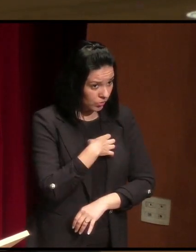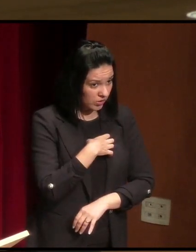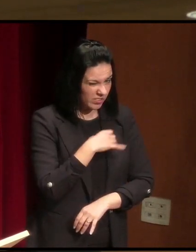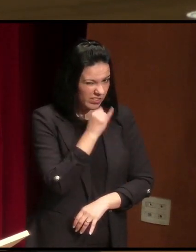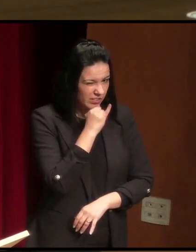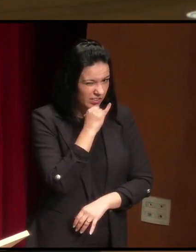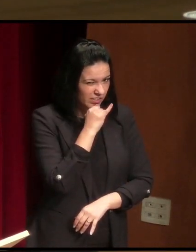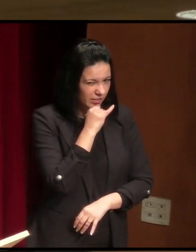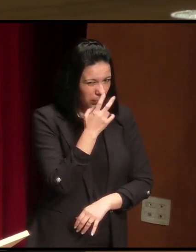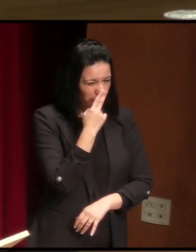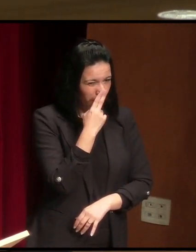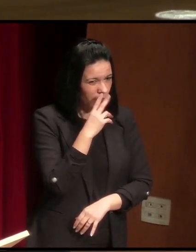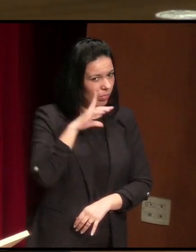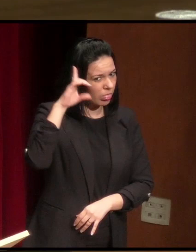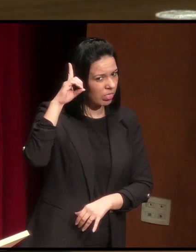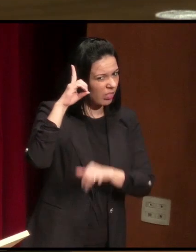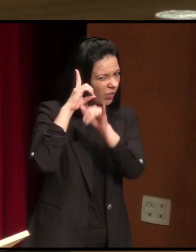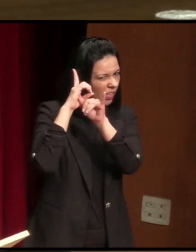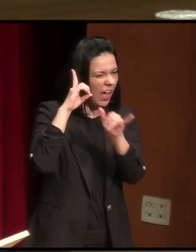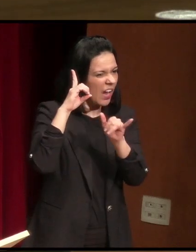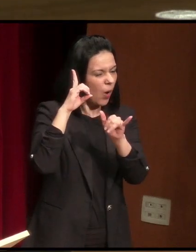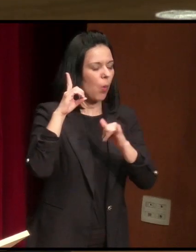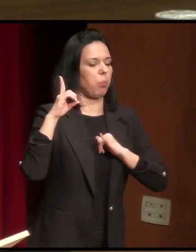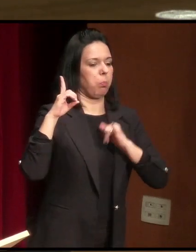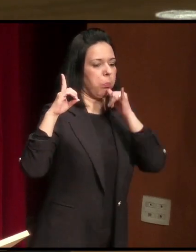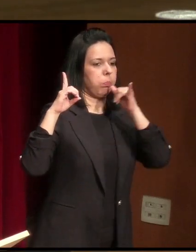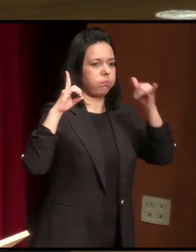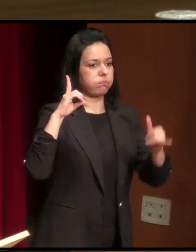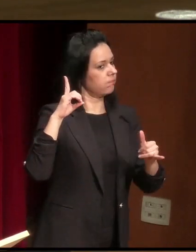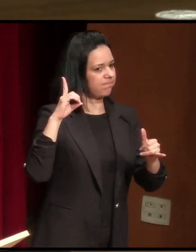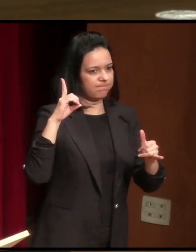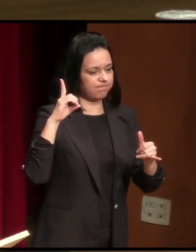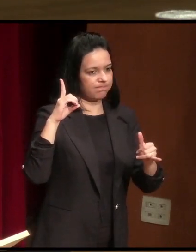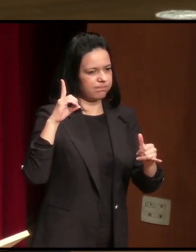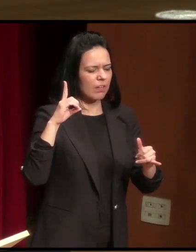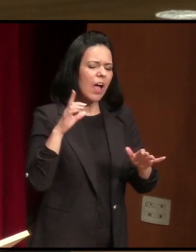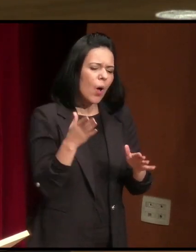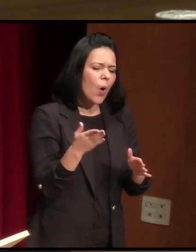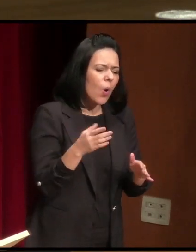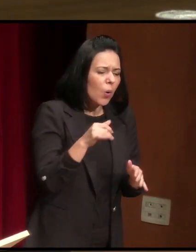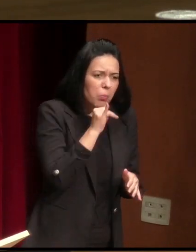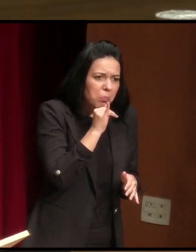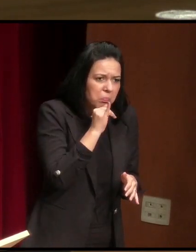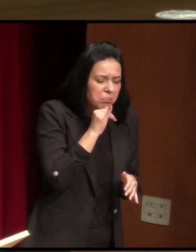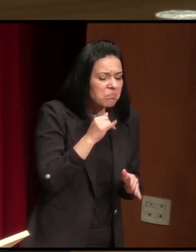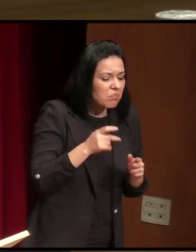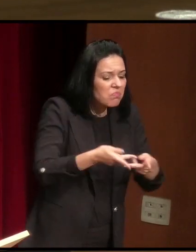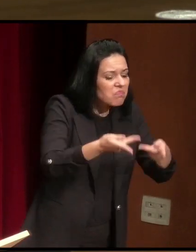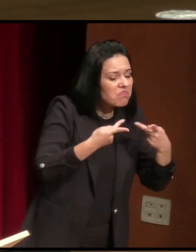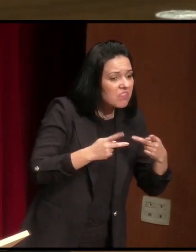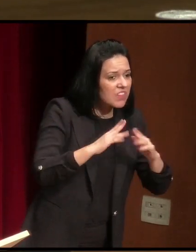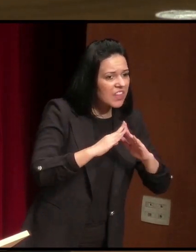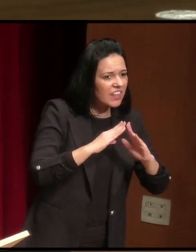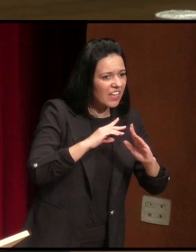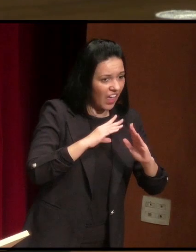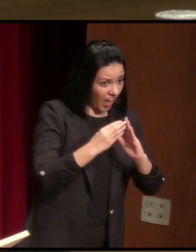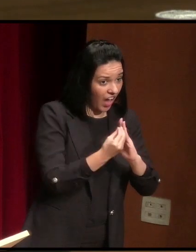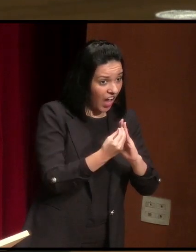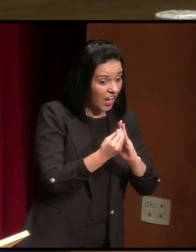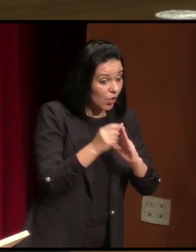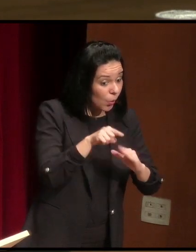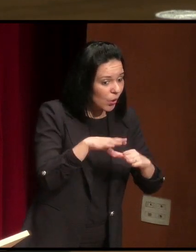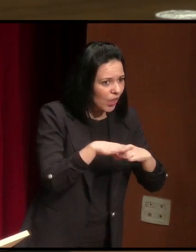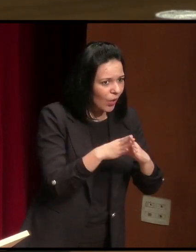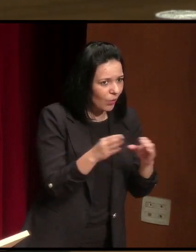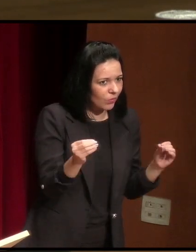Deus. Muitas vezes encontram um cego na rua e você fala, ah, vai lá para a minha igreja para você ser curado. E muitas vezes a pessoa